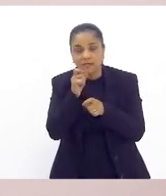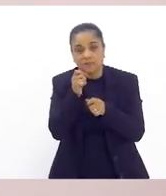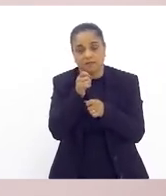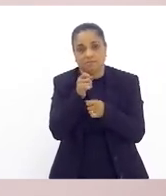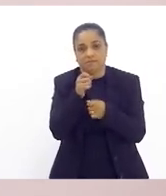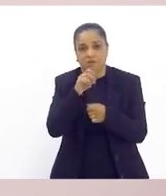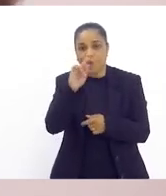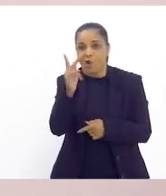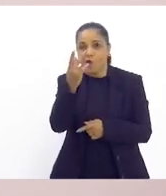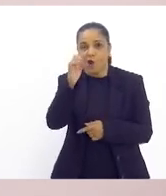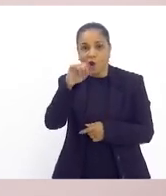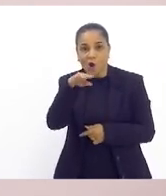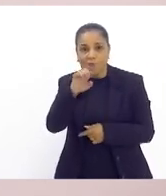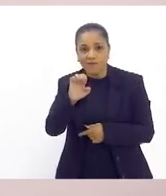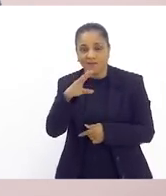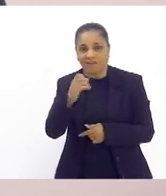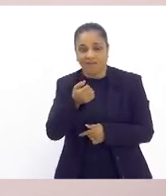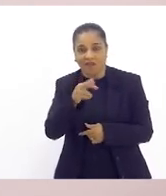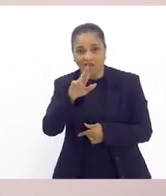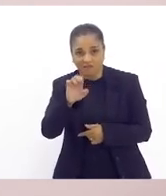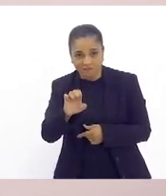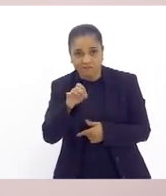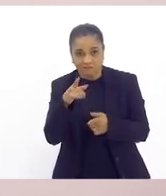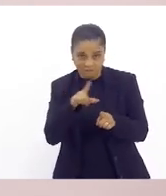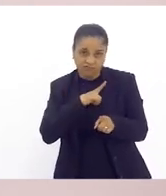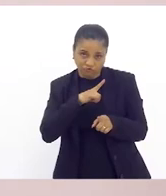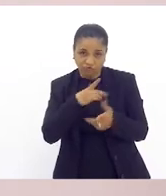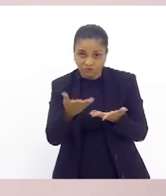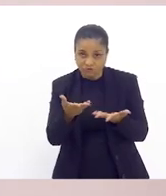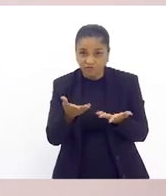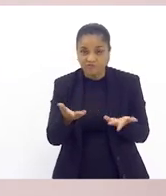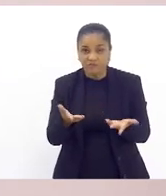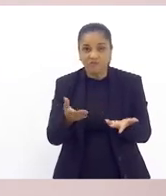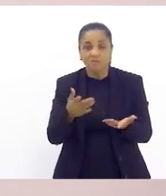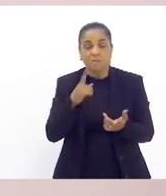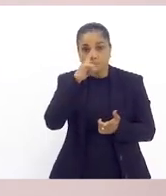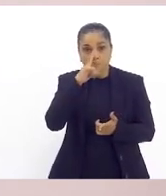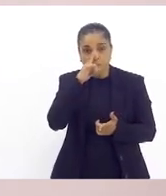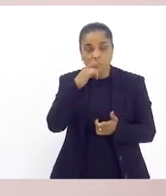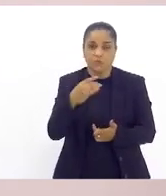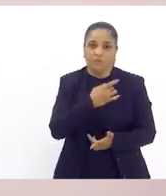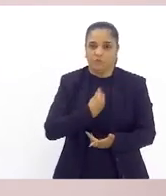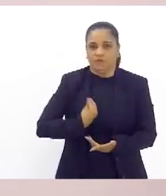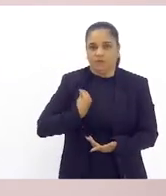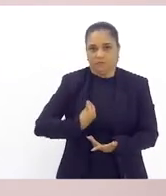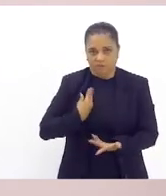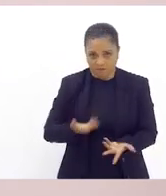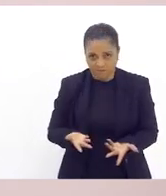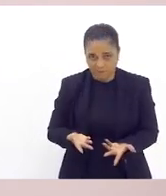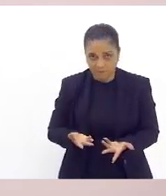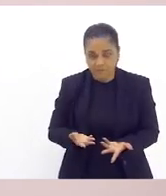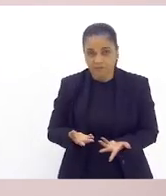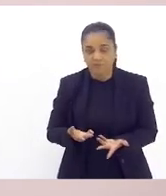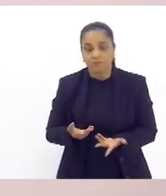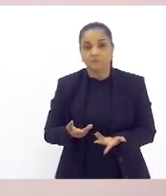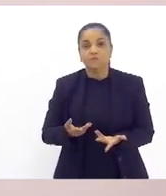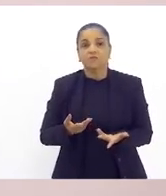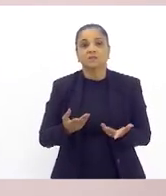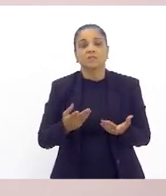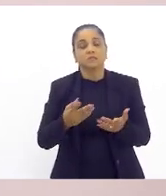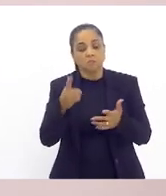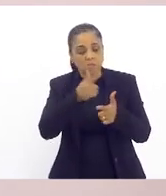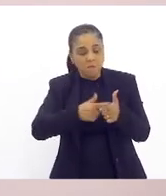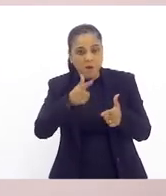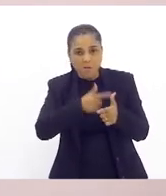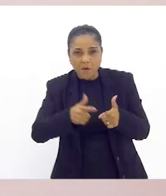vou dar só um exemplo para poder finalizar eu queria falar aqui teria até pelo menos uma meia hora para poder expressar que todos os problemas